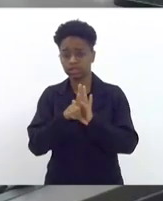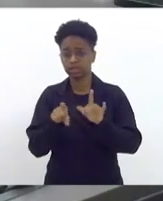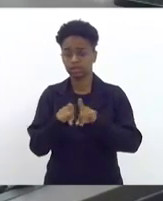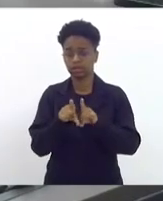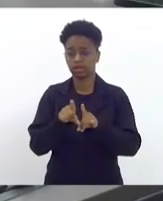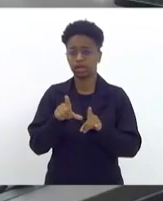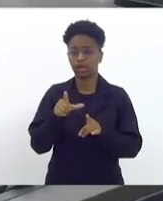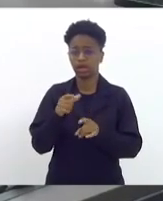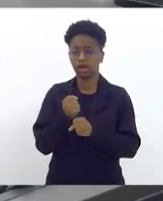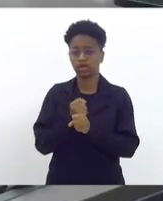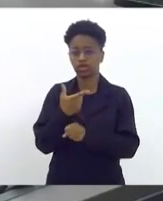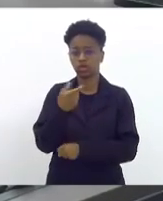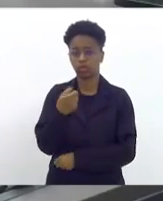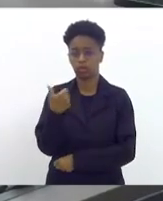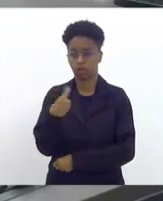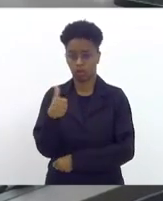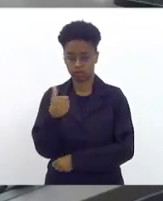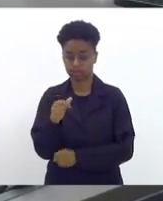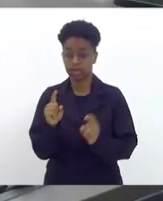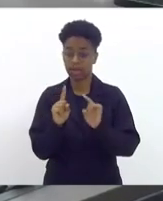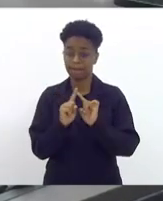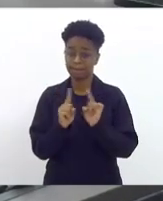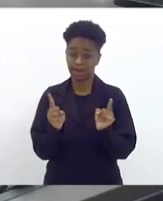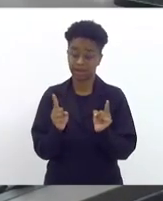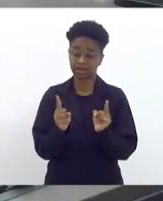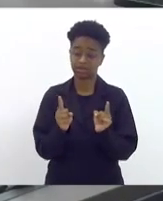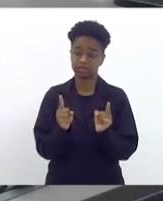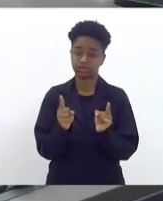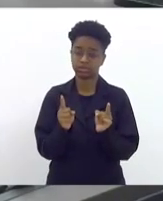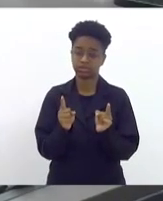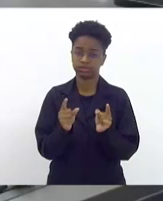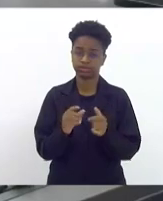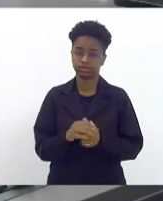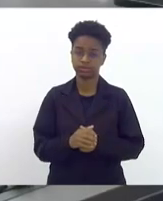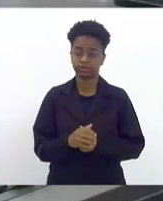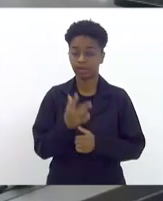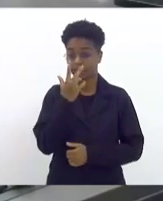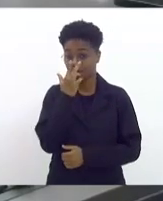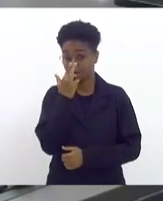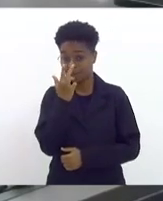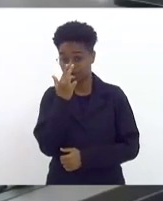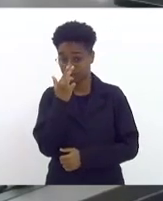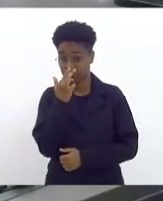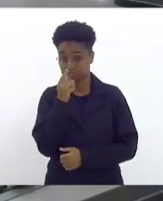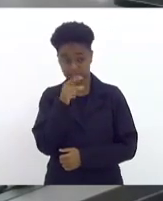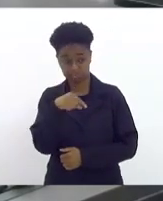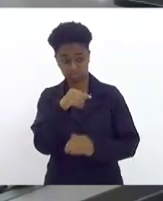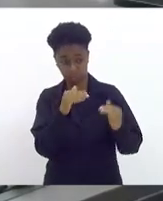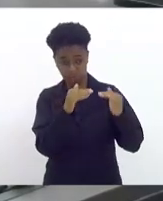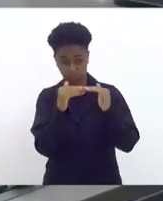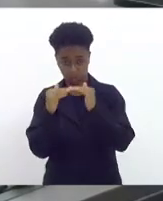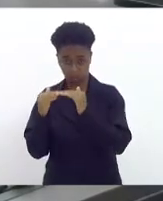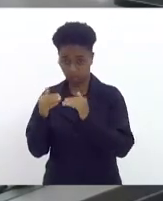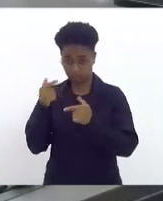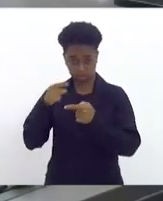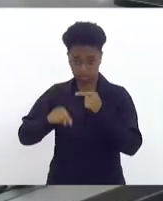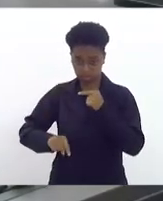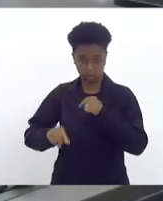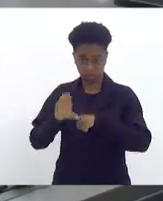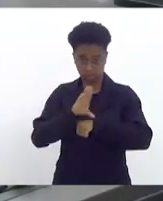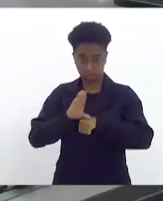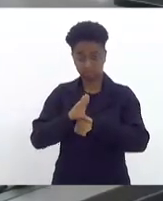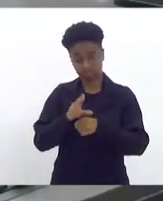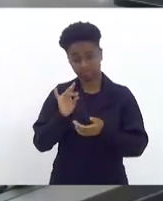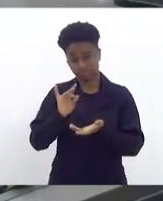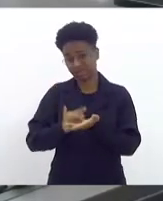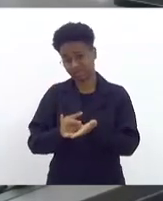lazaroni de 2011 mas não obstante a isso como me parece haver um consenso pela inconstitucionalidade de fato